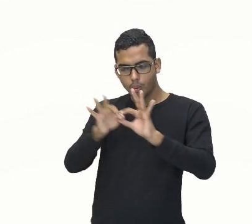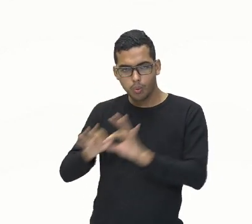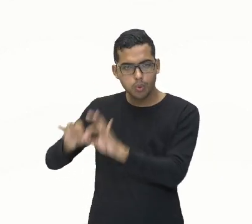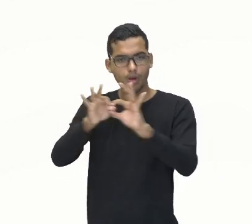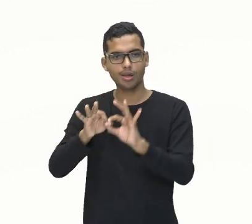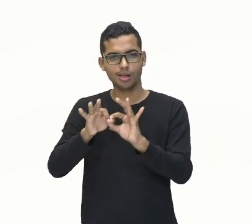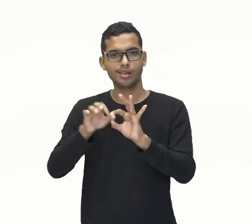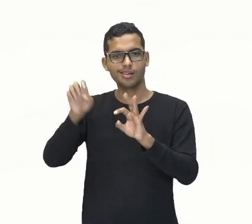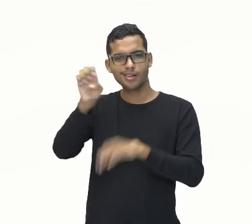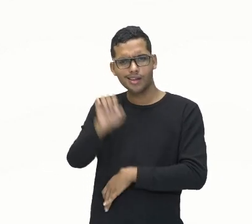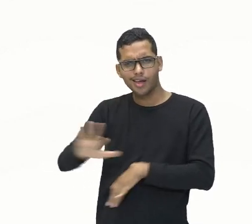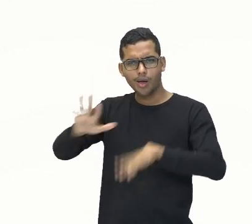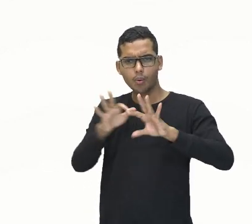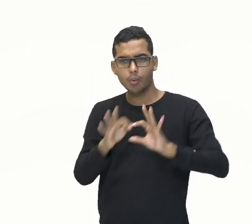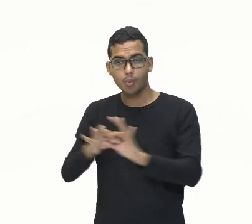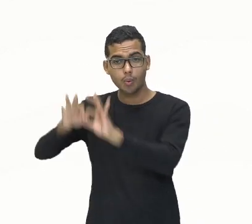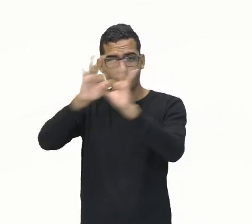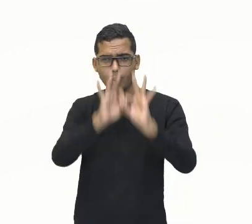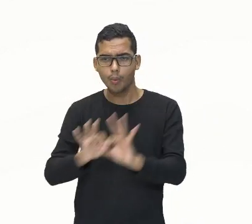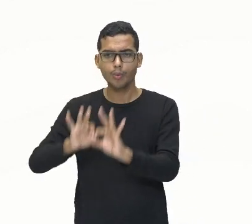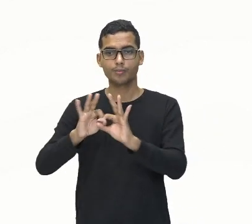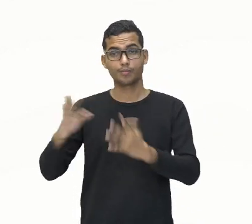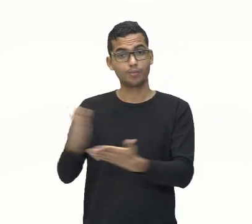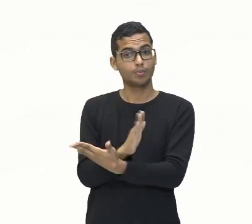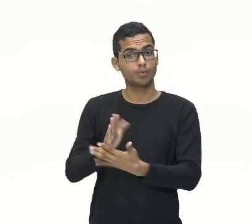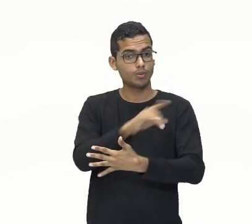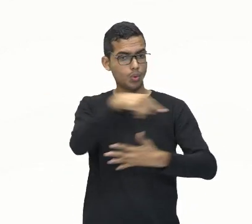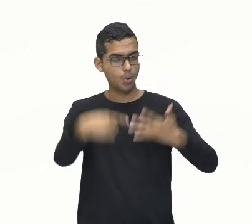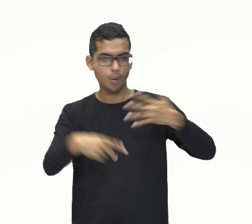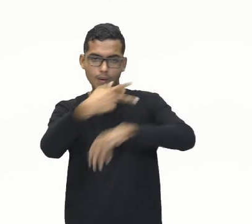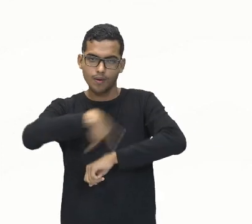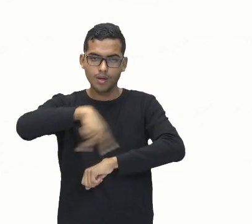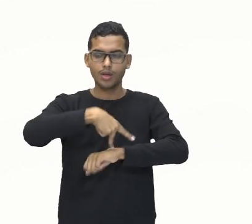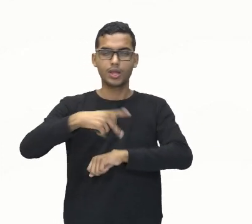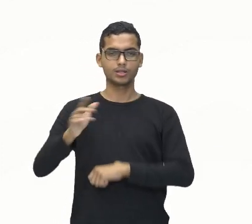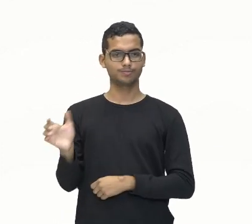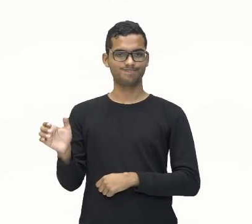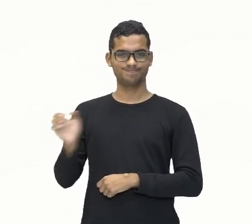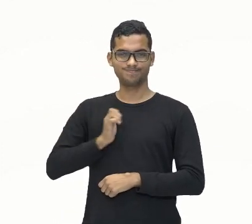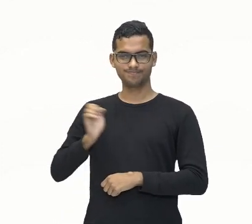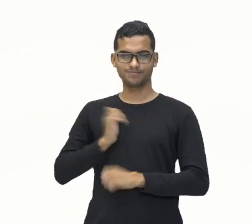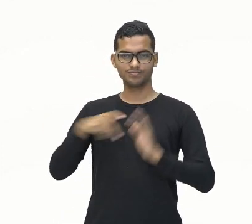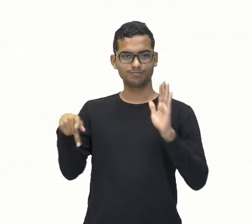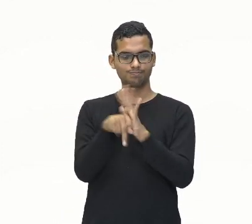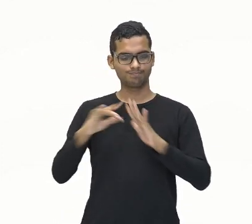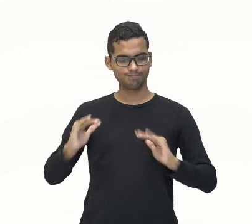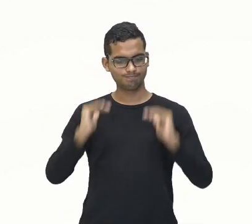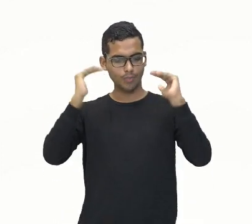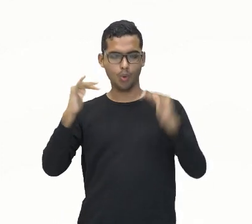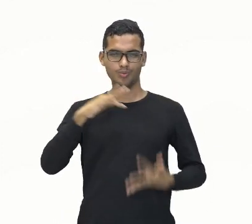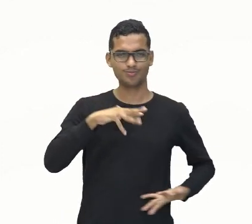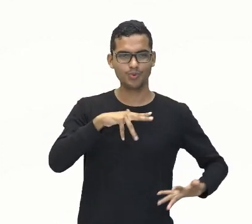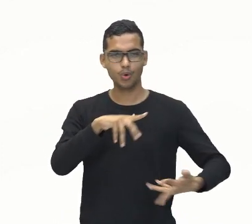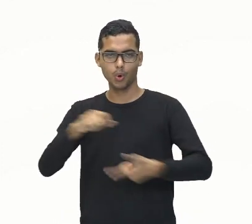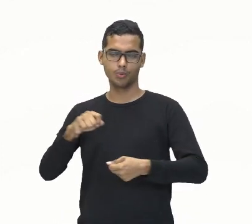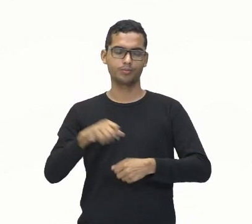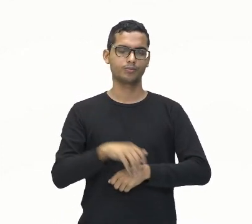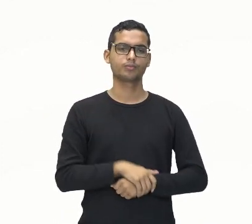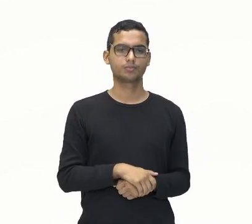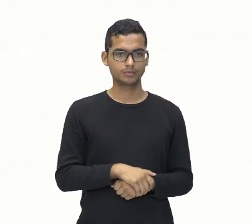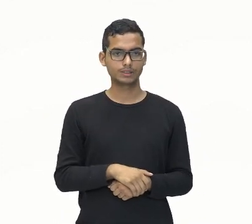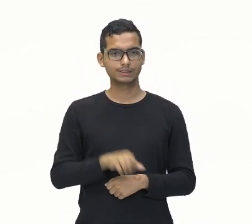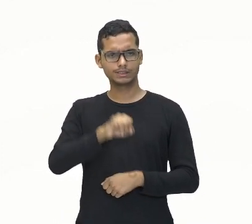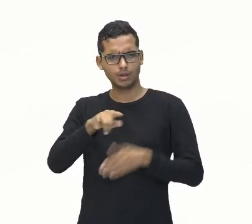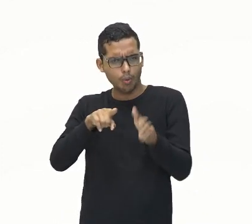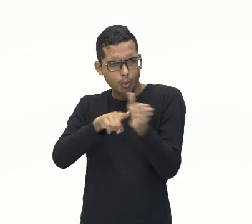União Europeia, nós temos alguns dos países mais ricos do mundo. Então, se você fizer uma